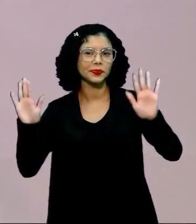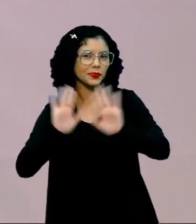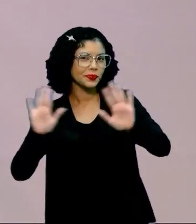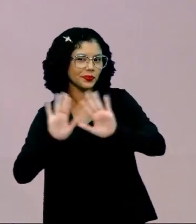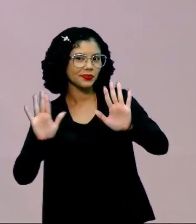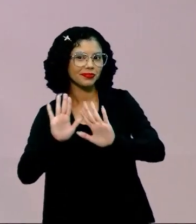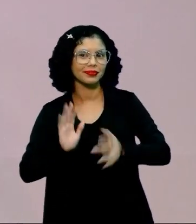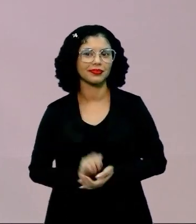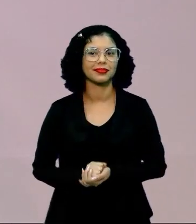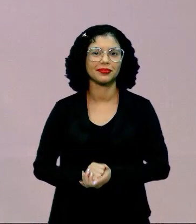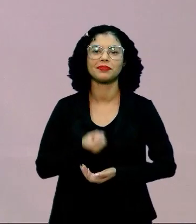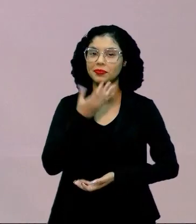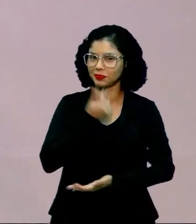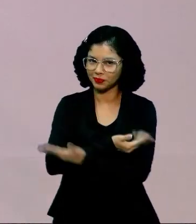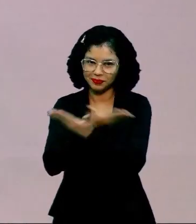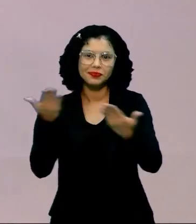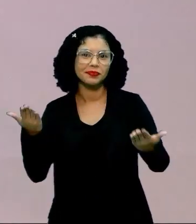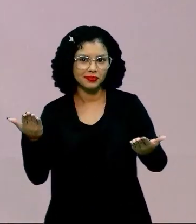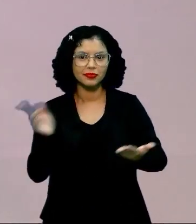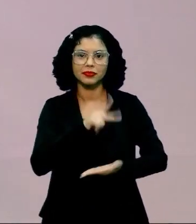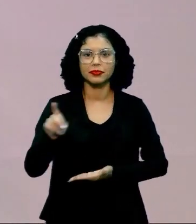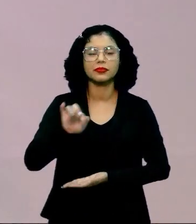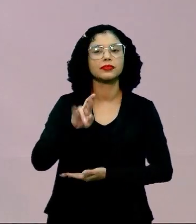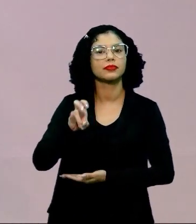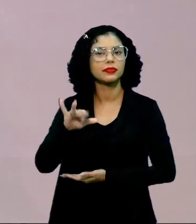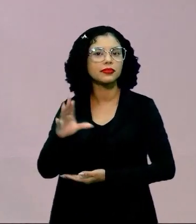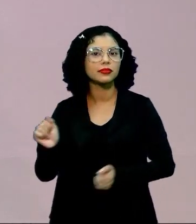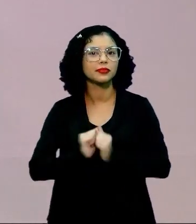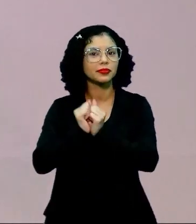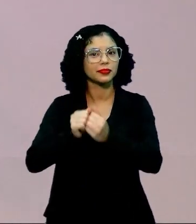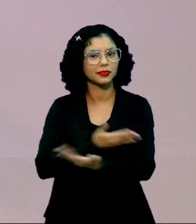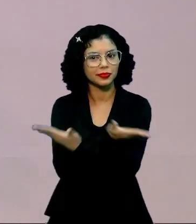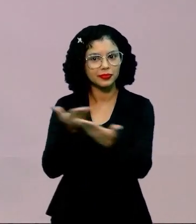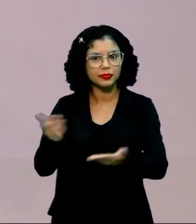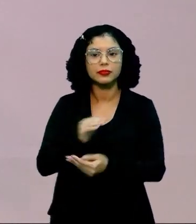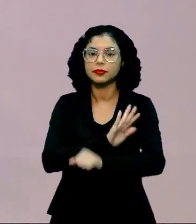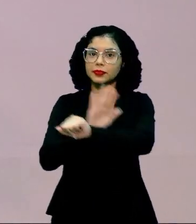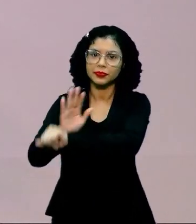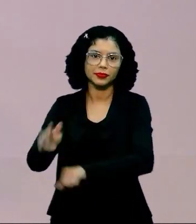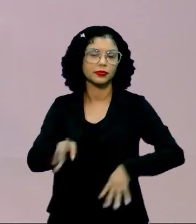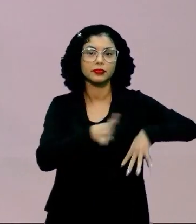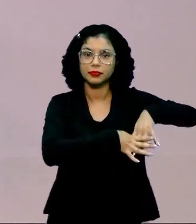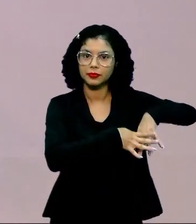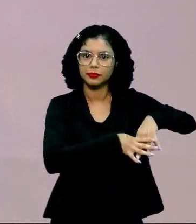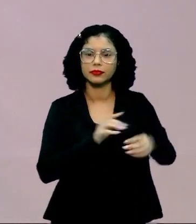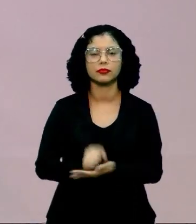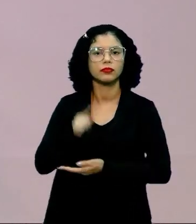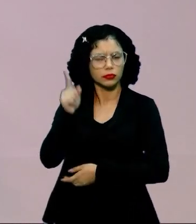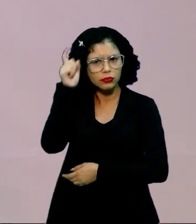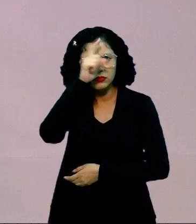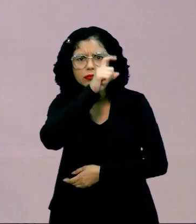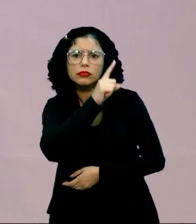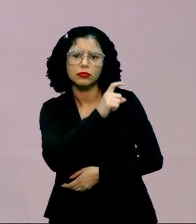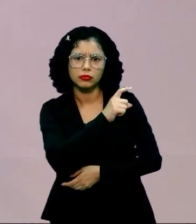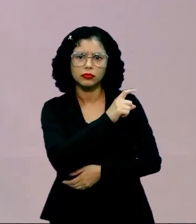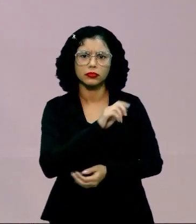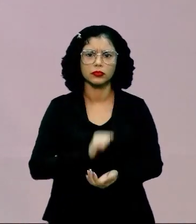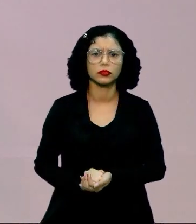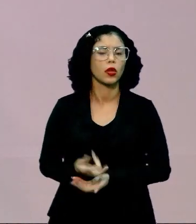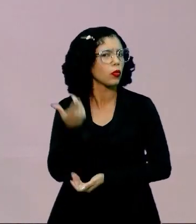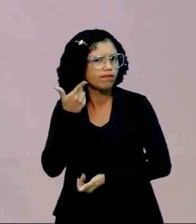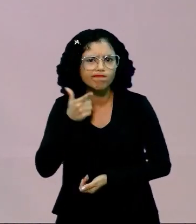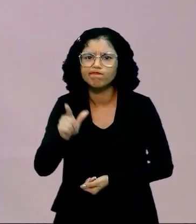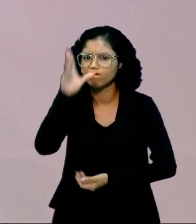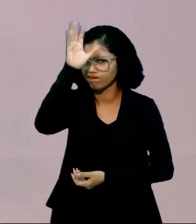Olá, olá, olá, olá. E aí, pessoal, tudo bem? Professor Emerson aqui na área para te ajudar em matemática. Você tem dificuldades? Não